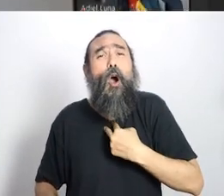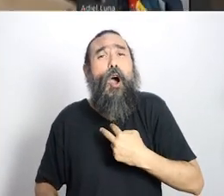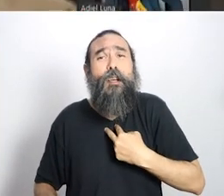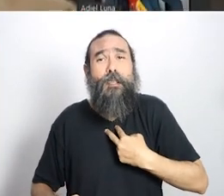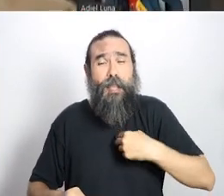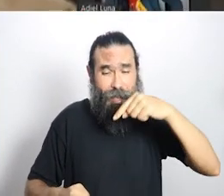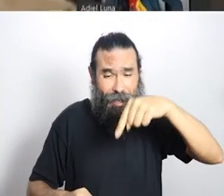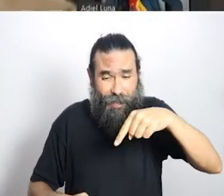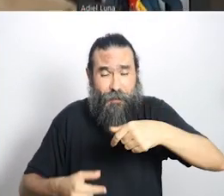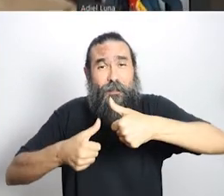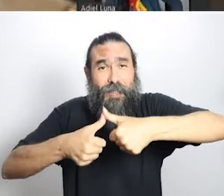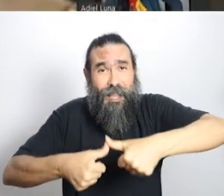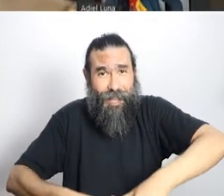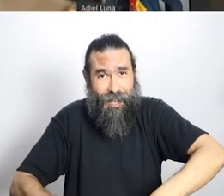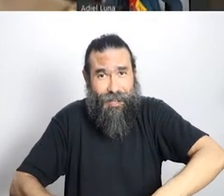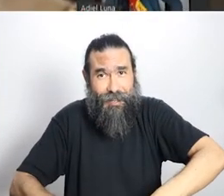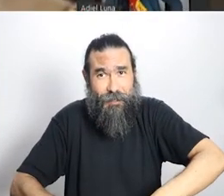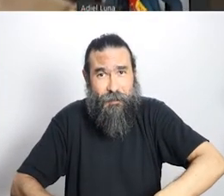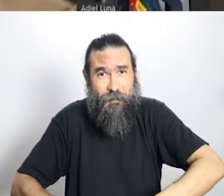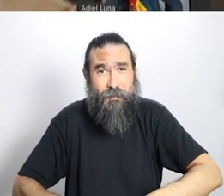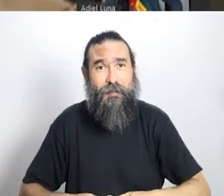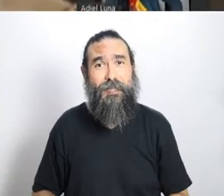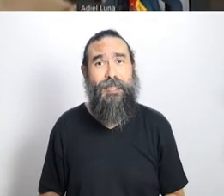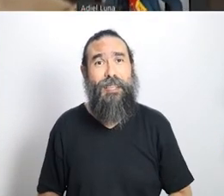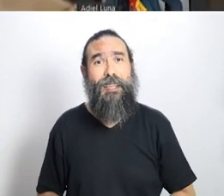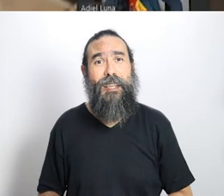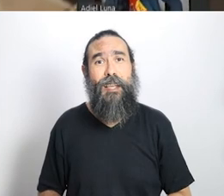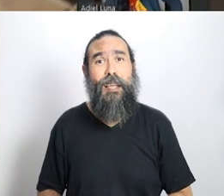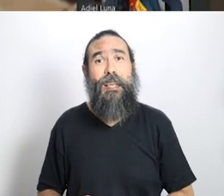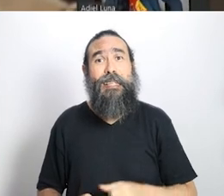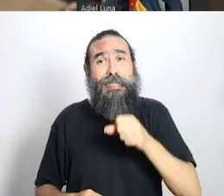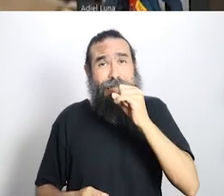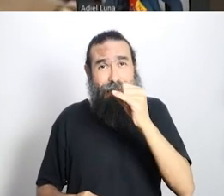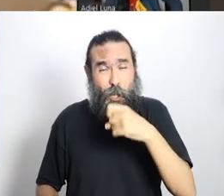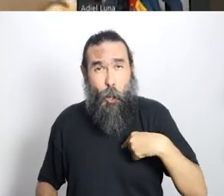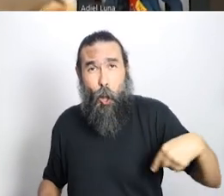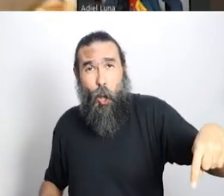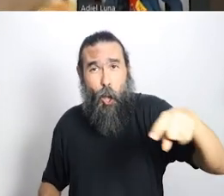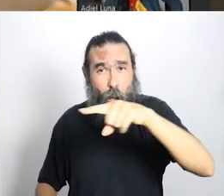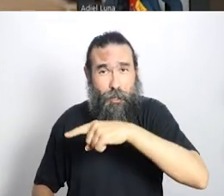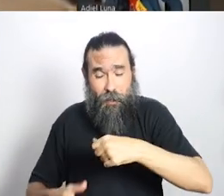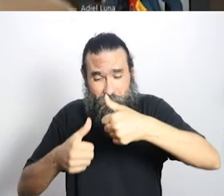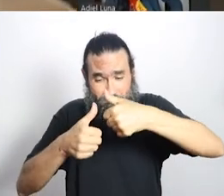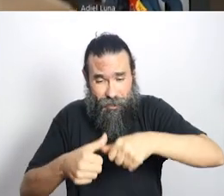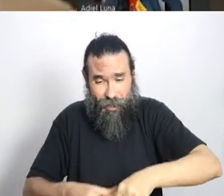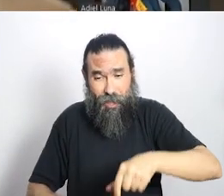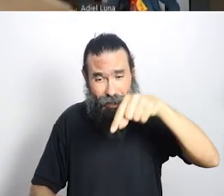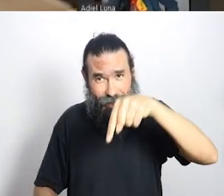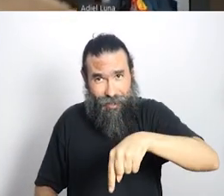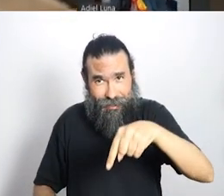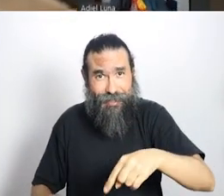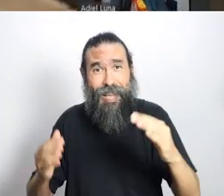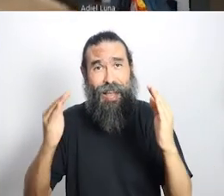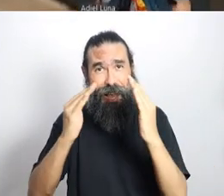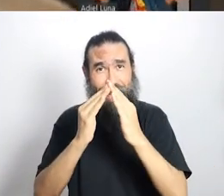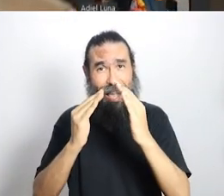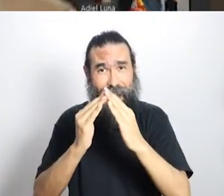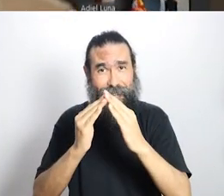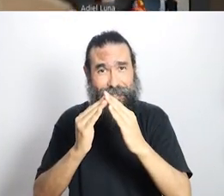nós não pode ficar aqui. Se nós